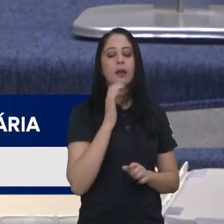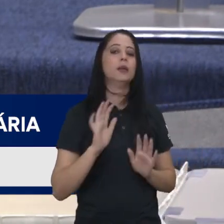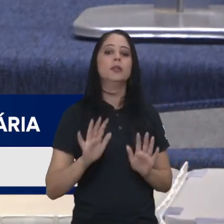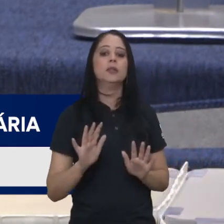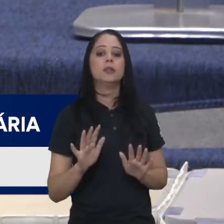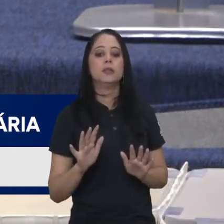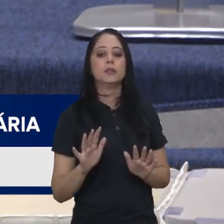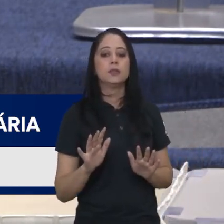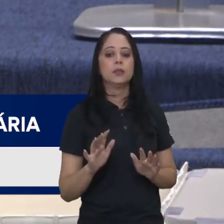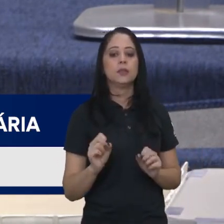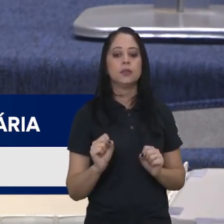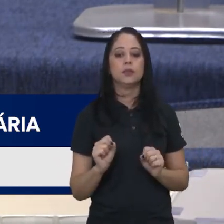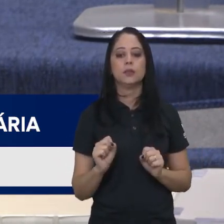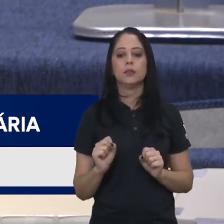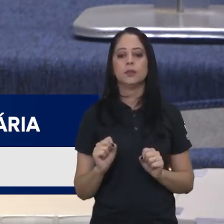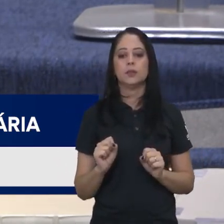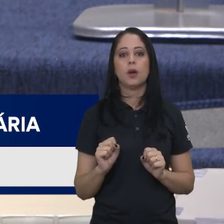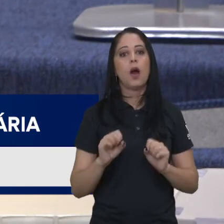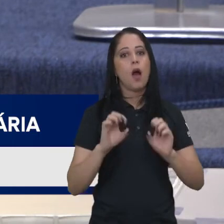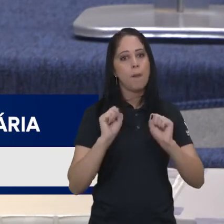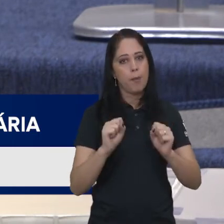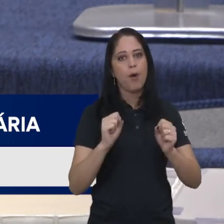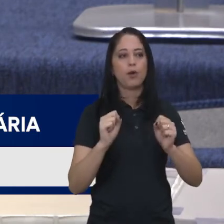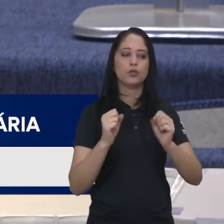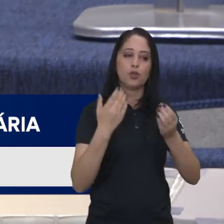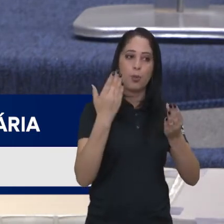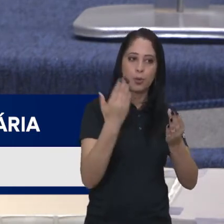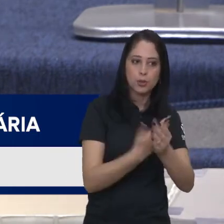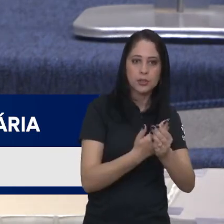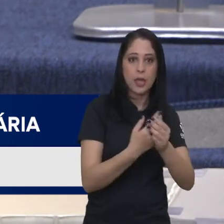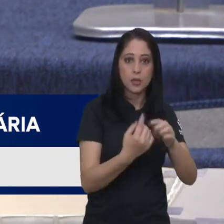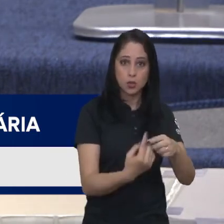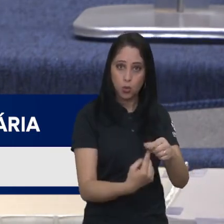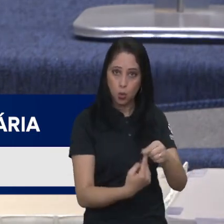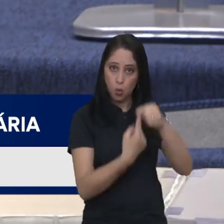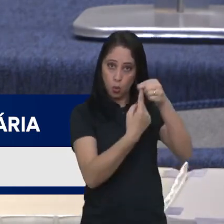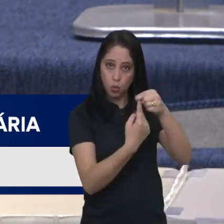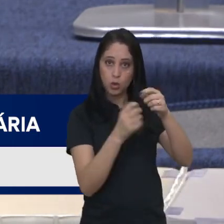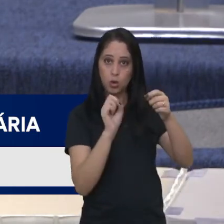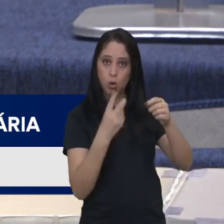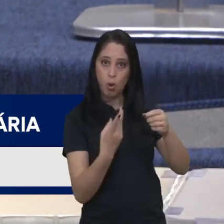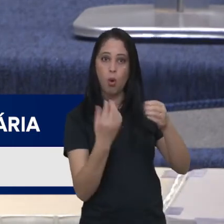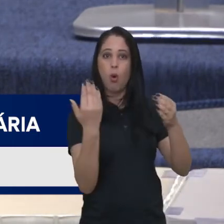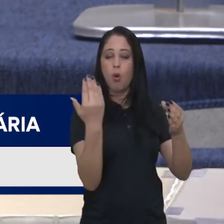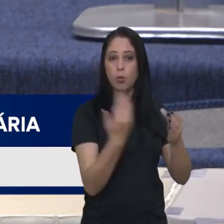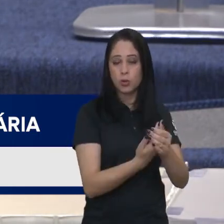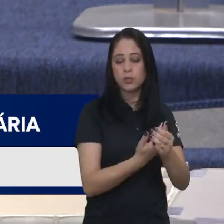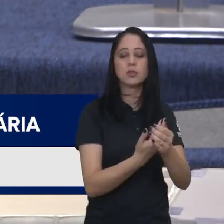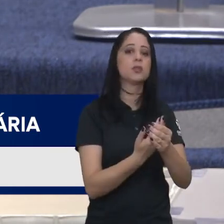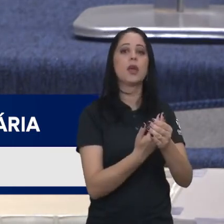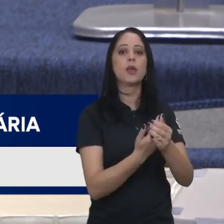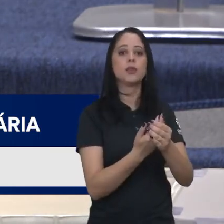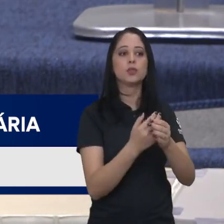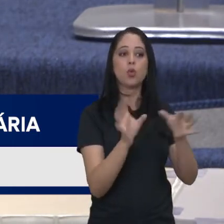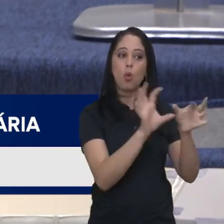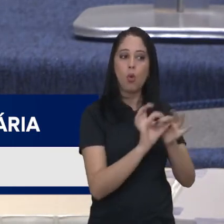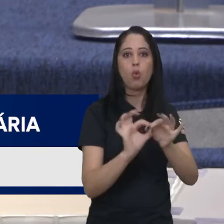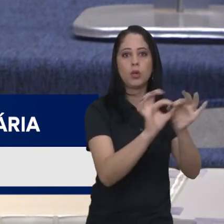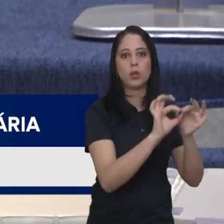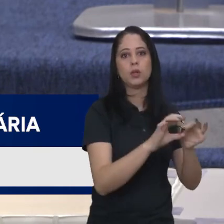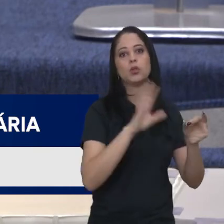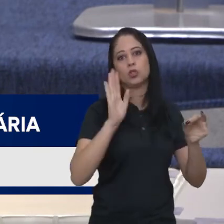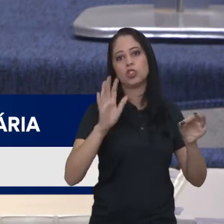E a gente vê isso, isso pode ser feito através de uma ação coletiva ou de ações individuais. Isso aconteceu em Águas de Canidu, Chacras da Bahia,